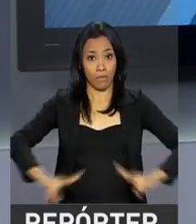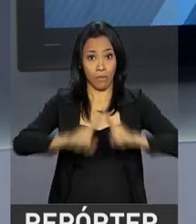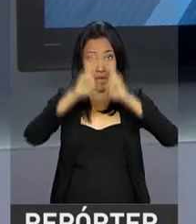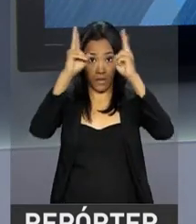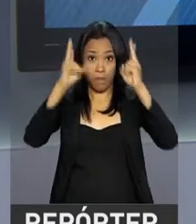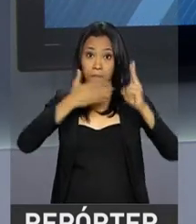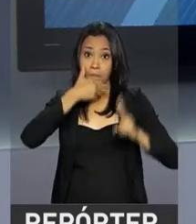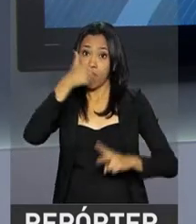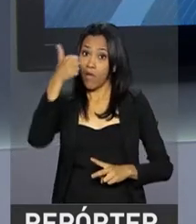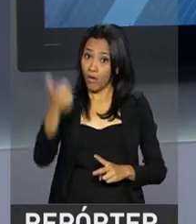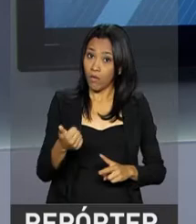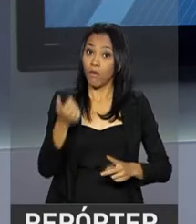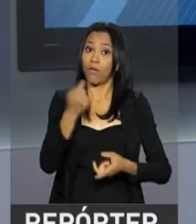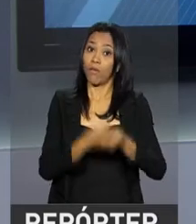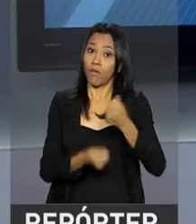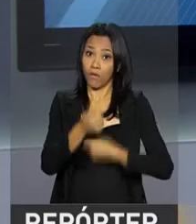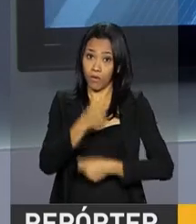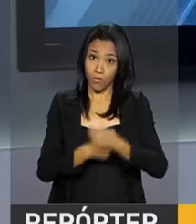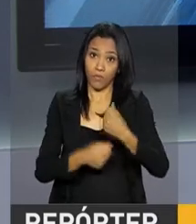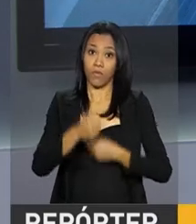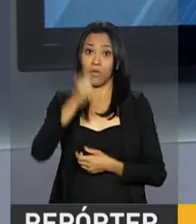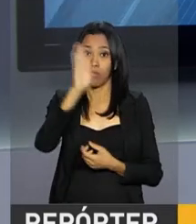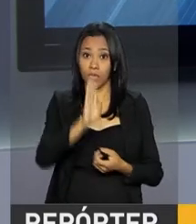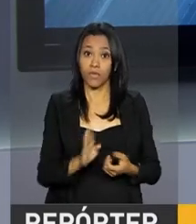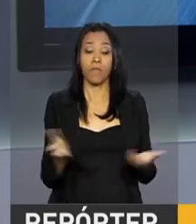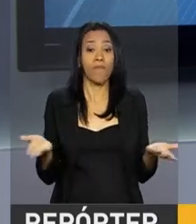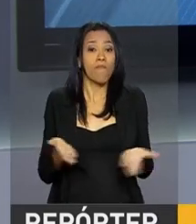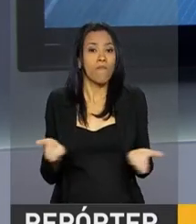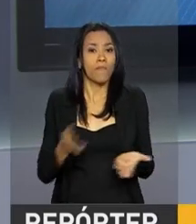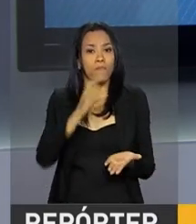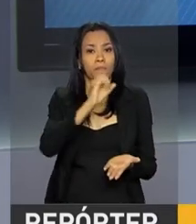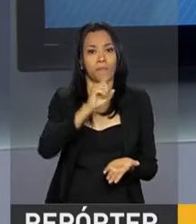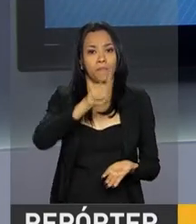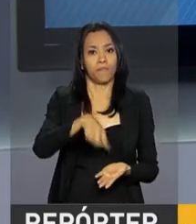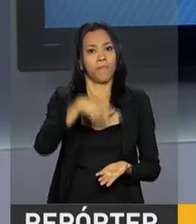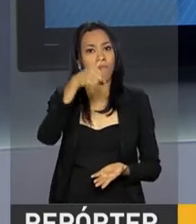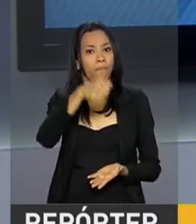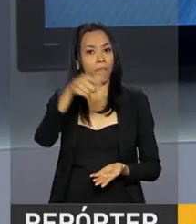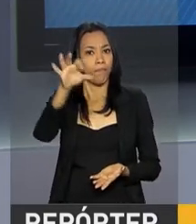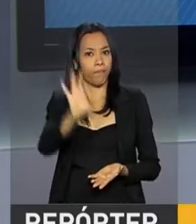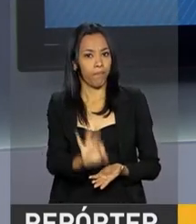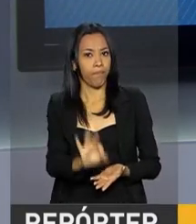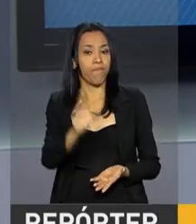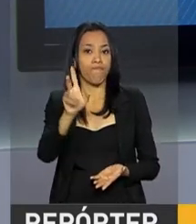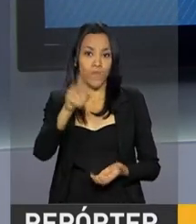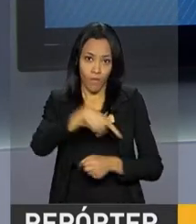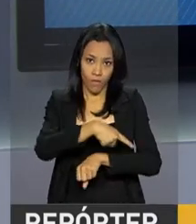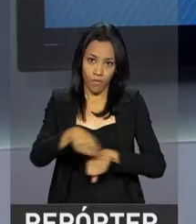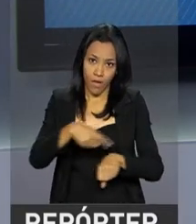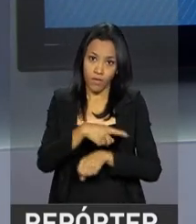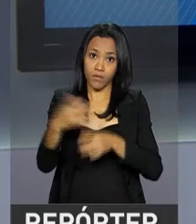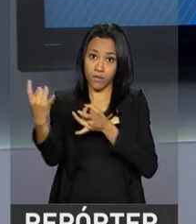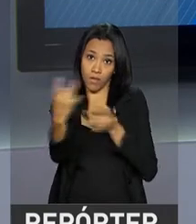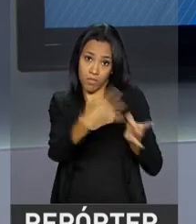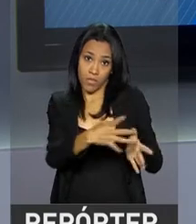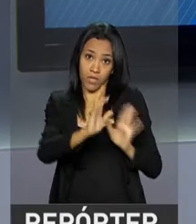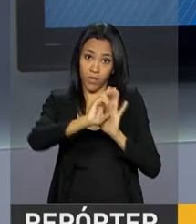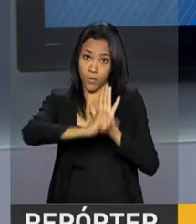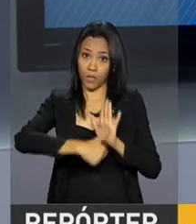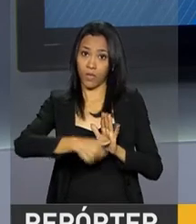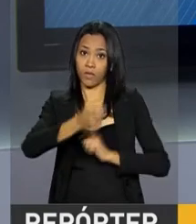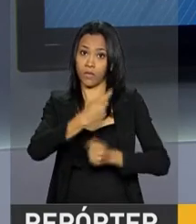brasileira neste ano a nova previsão agora é de 0,7 por cento com o país deixando a recessão para